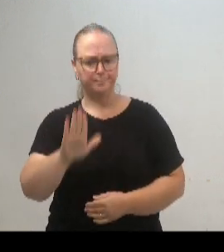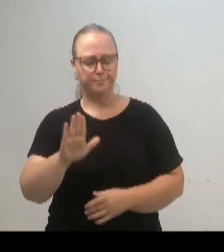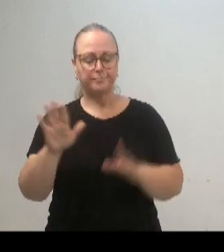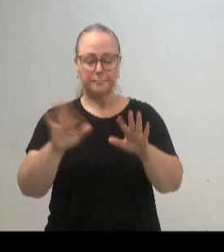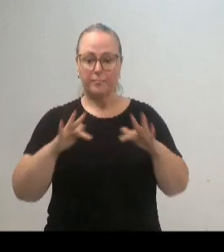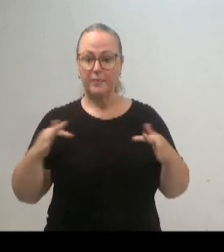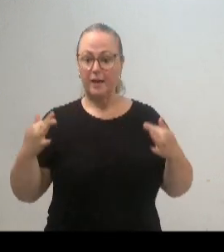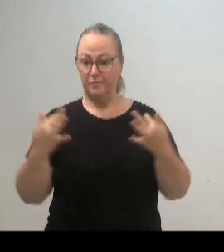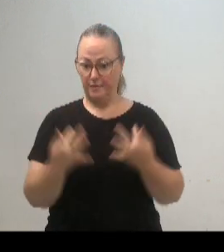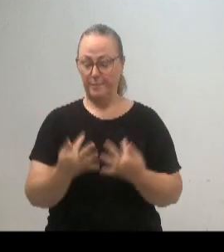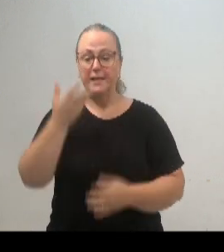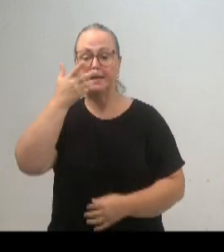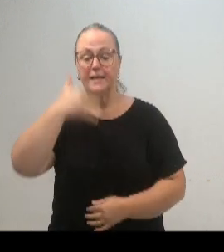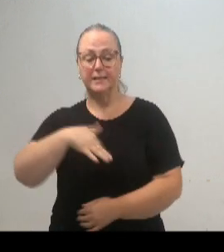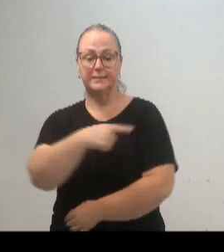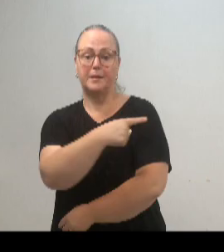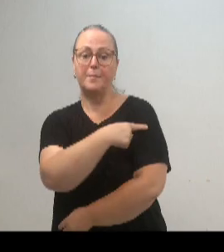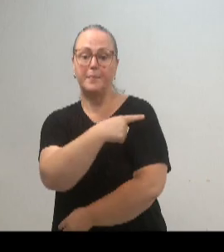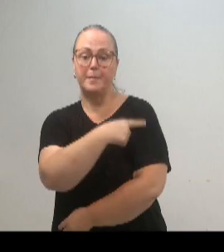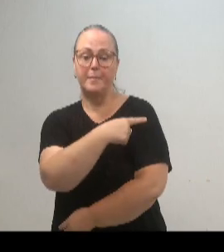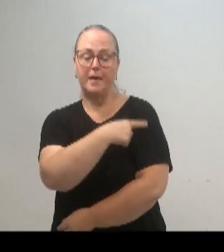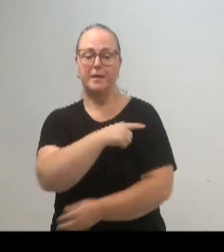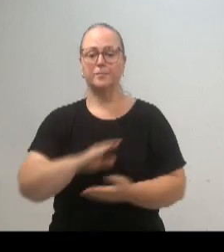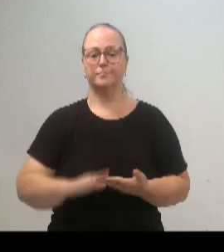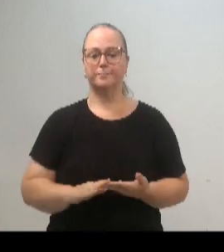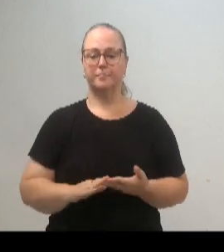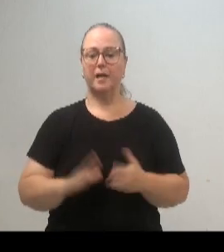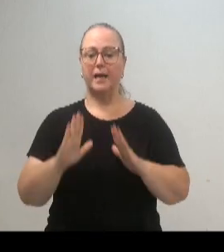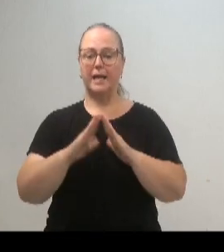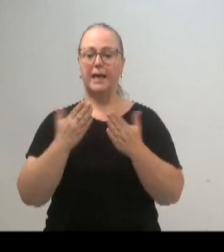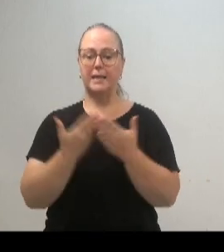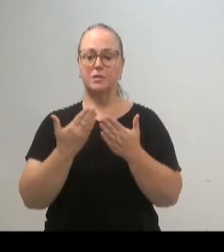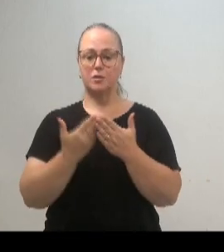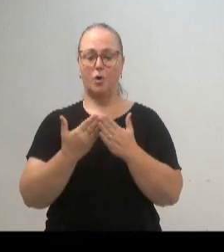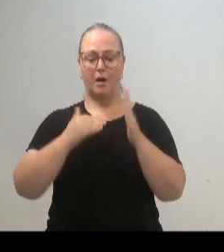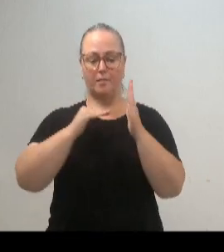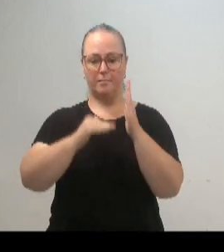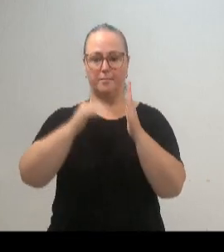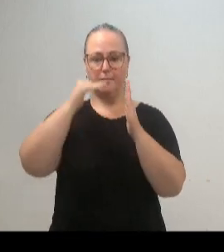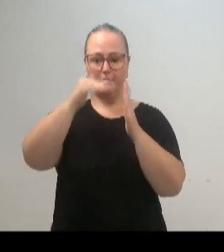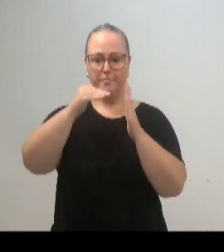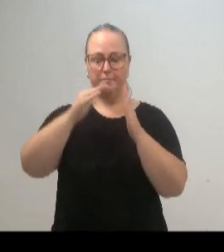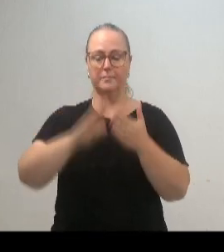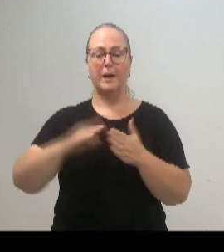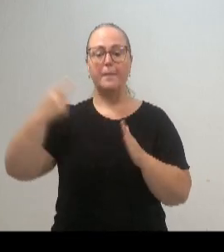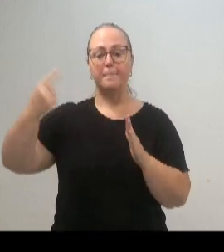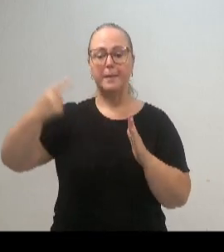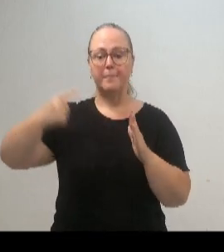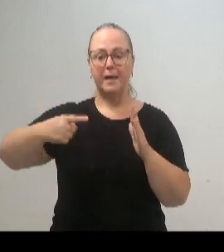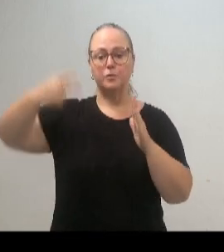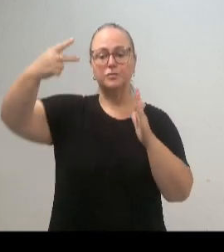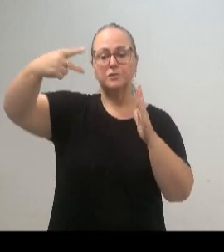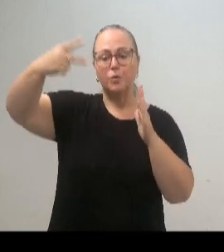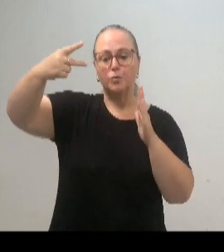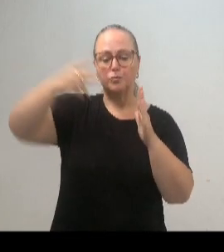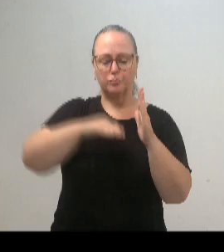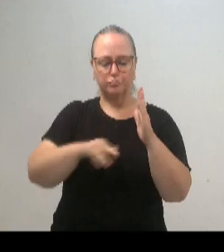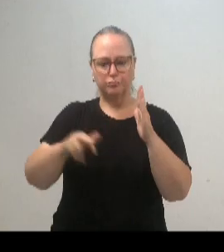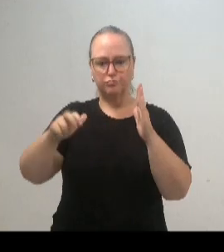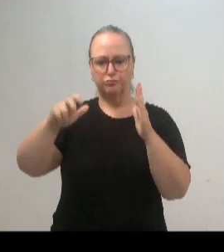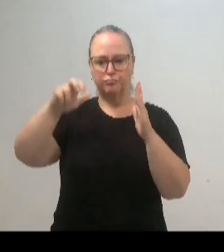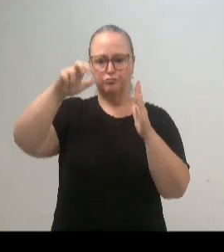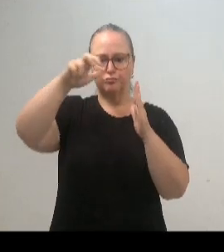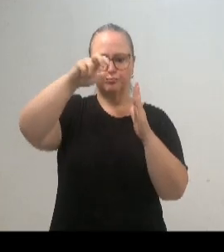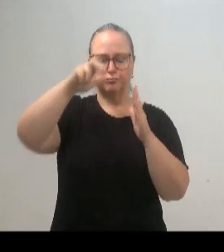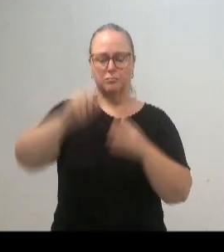ia começar no 1º ano. A escola tinha 2 andares. O 1º ano estava pensado em ser no 2º andar. Em